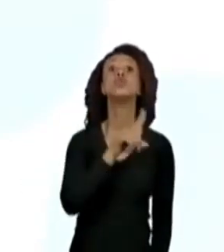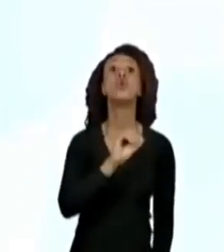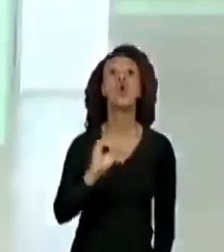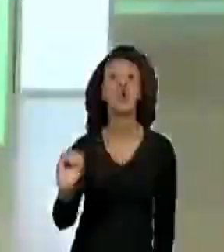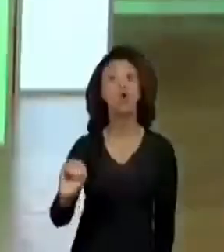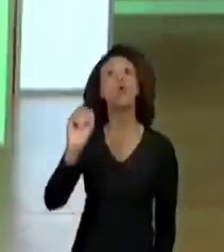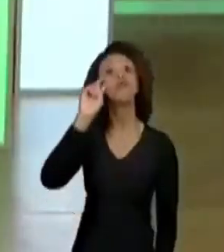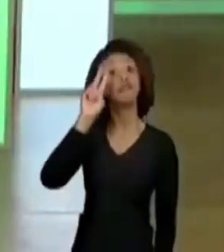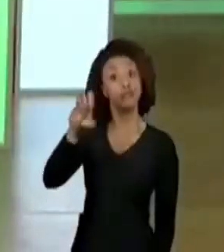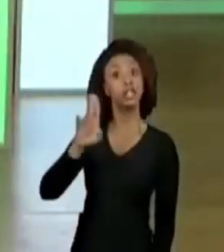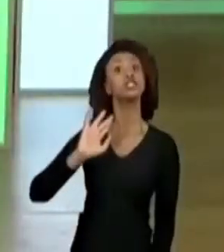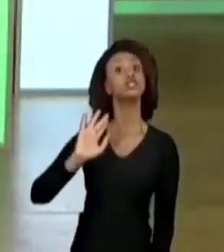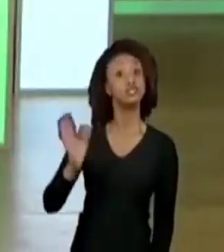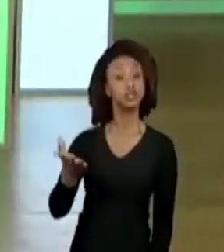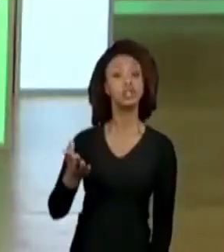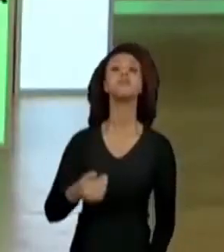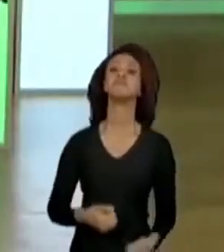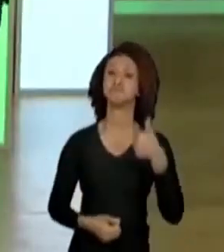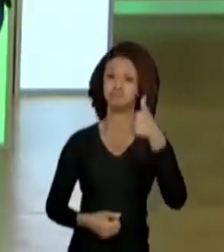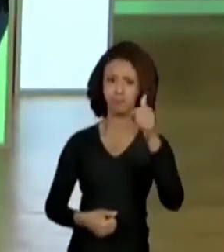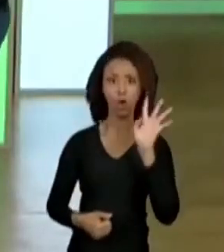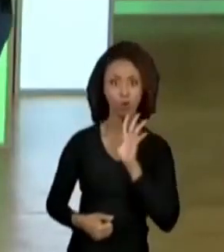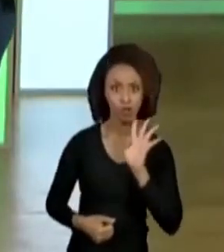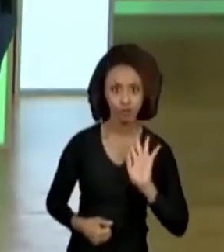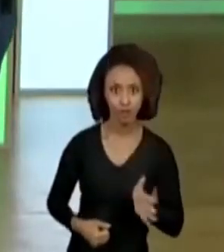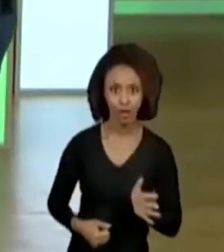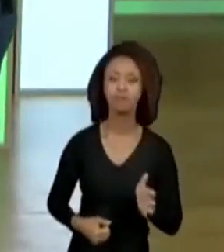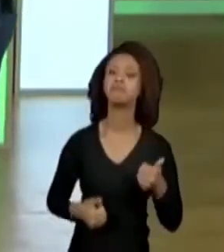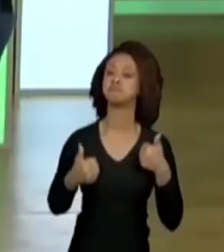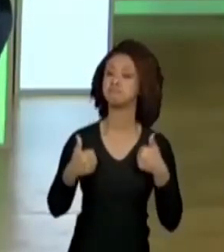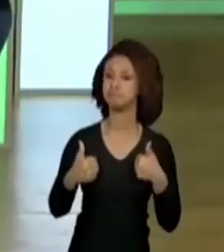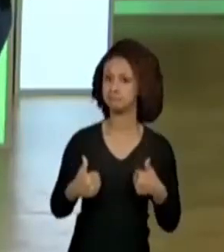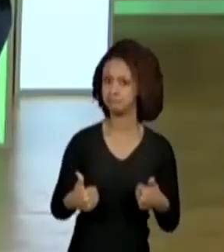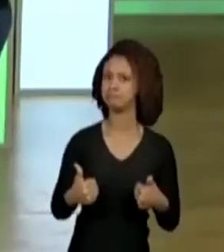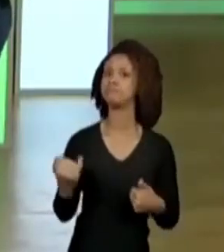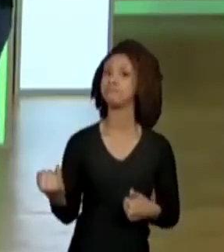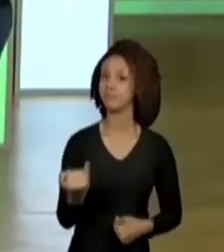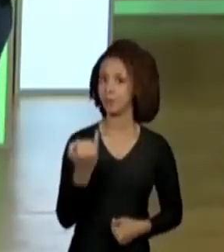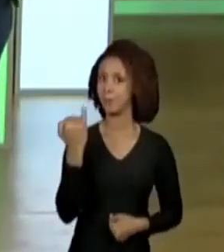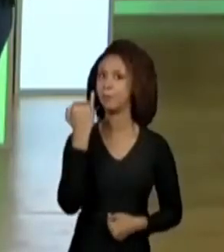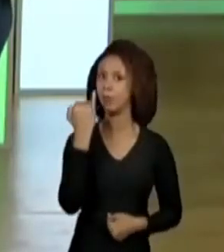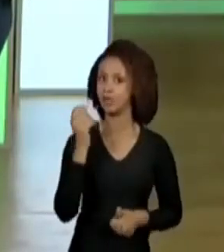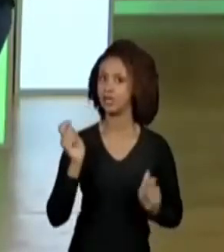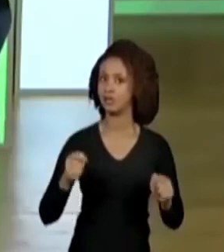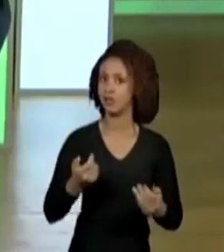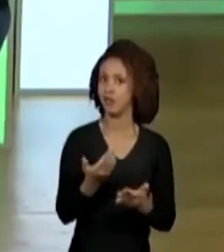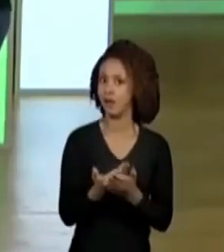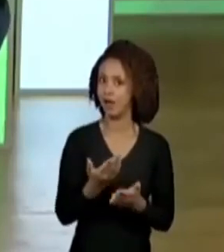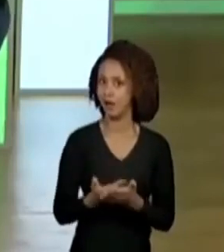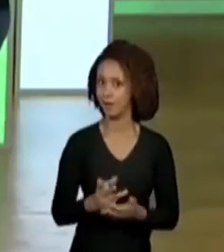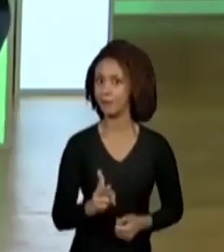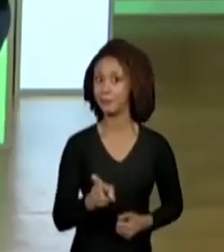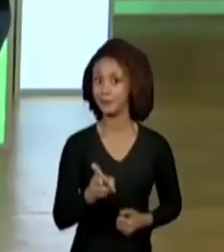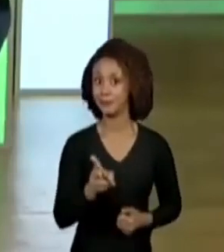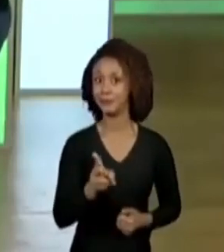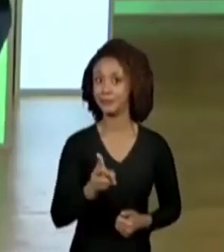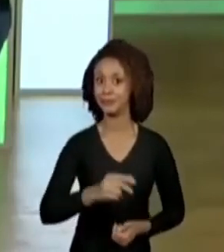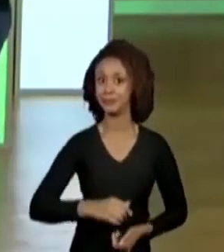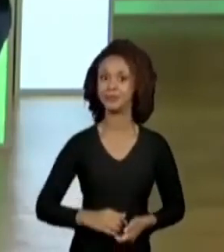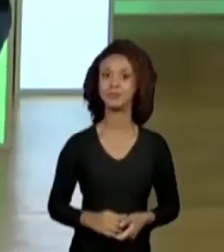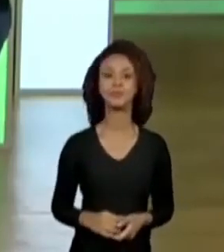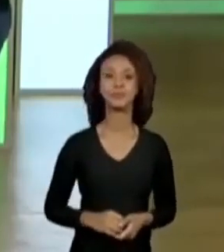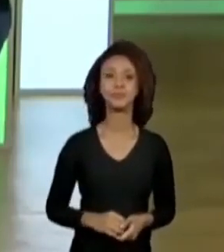zoológico. Legal, então eles conhecem, certo? Sim. Isso é importante para a gente continuar aqui as